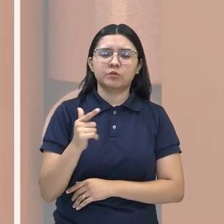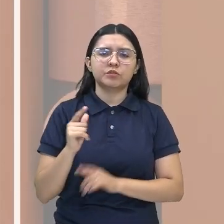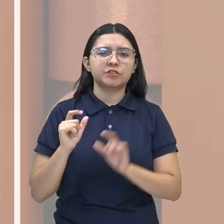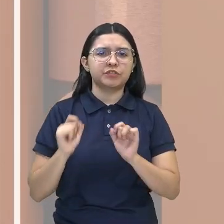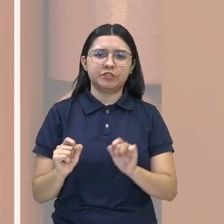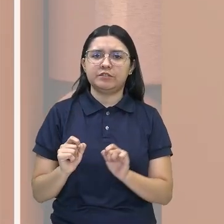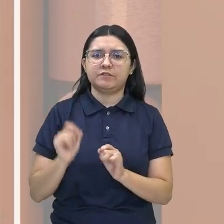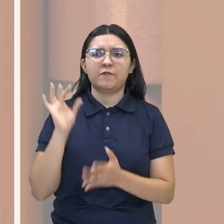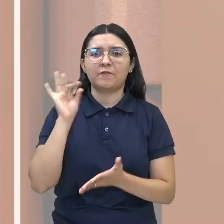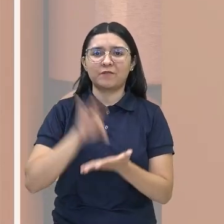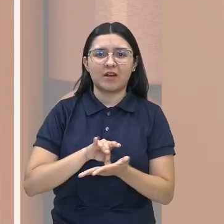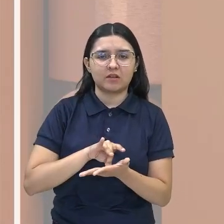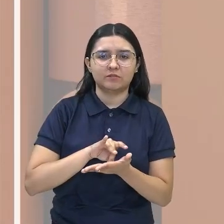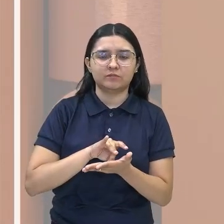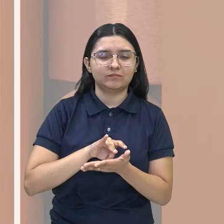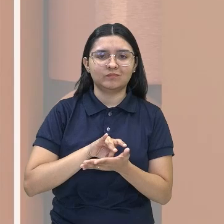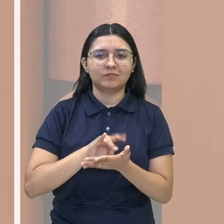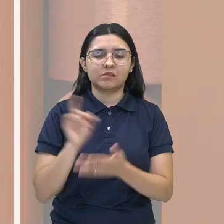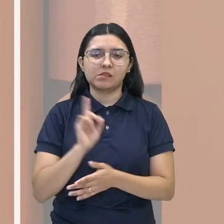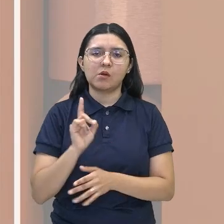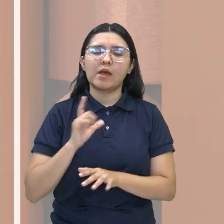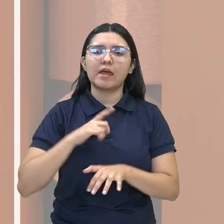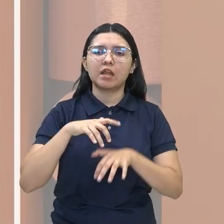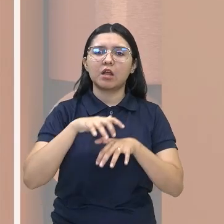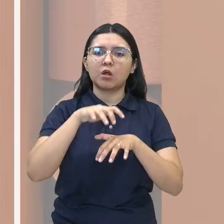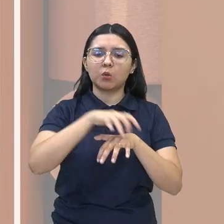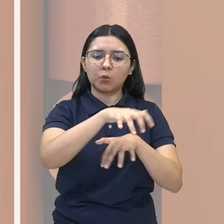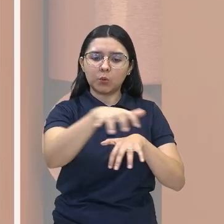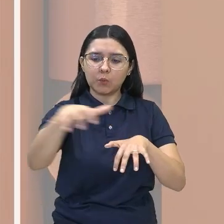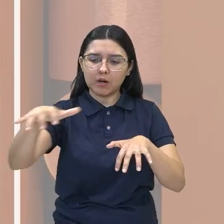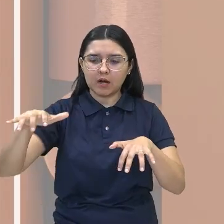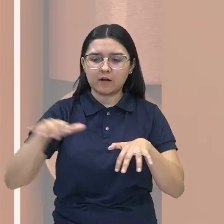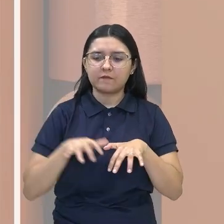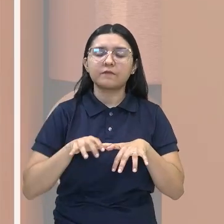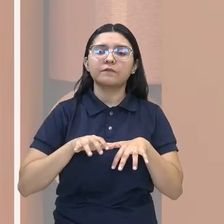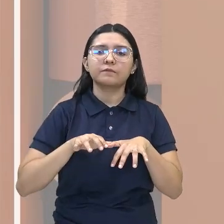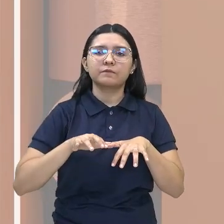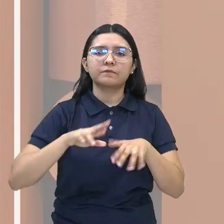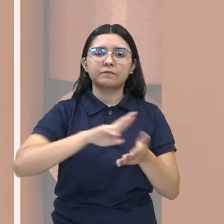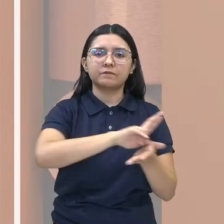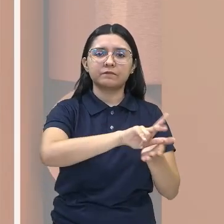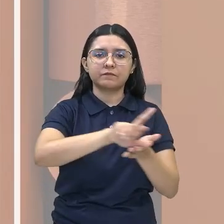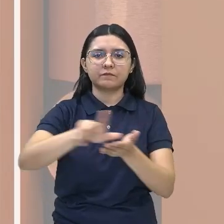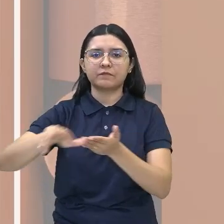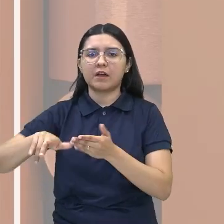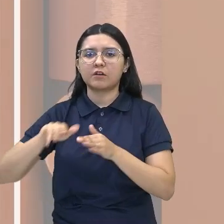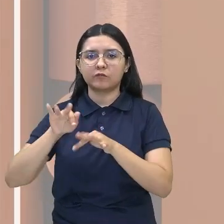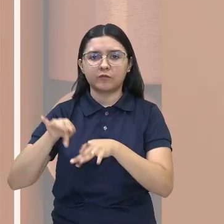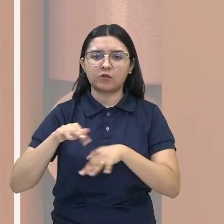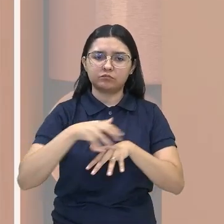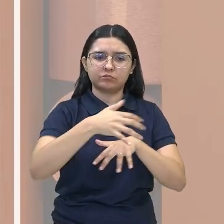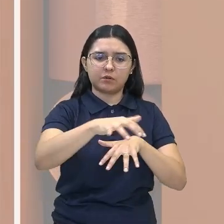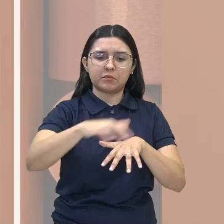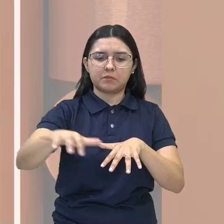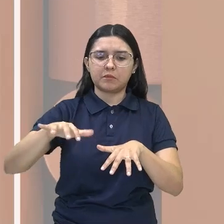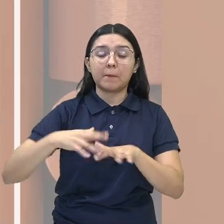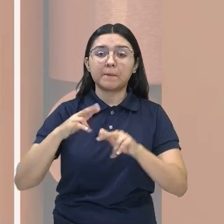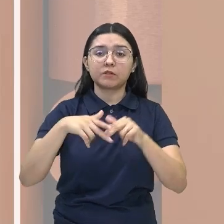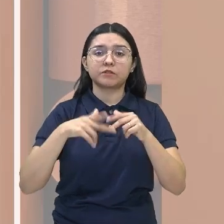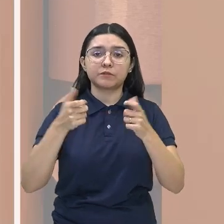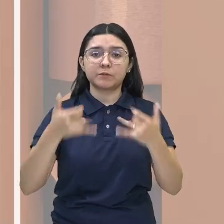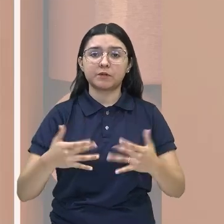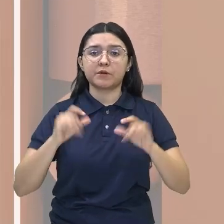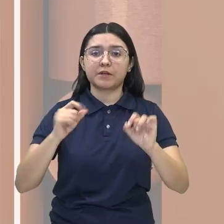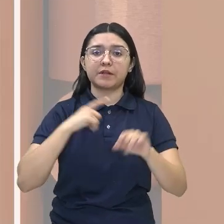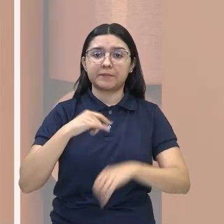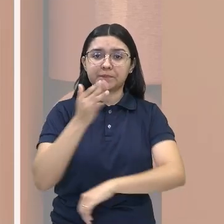tá, gente? Eram regiões divididas em vários feudos. Por isso, a gente diz que a Idade Média